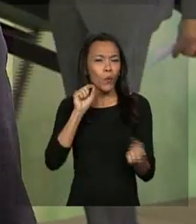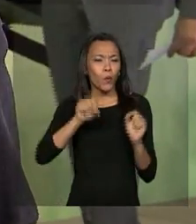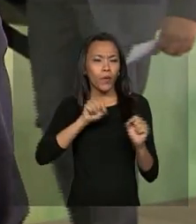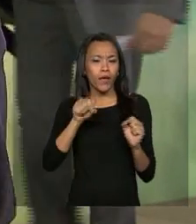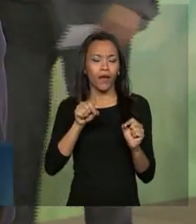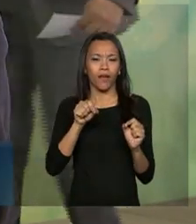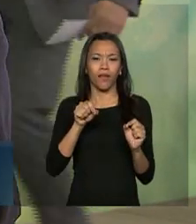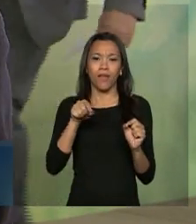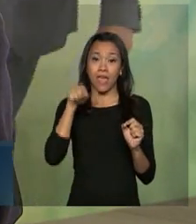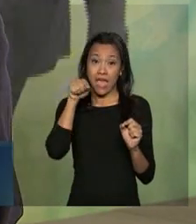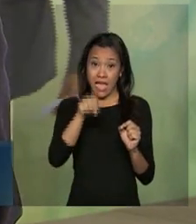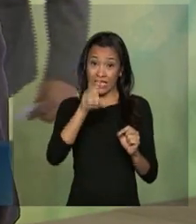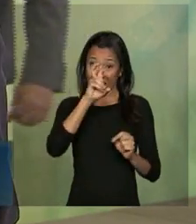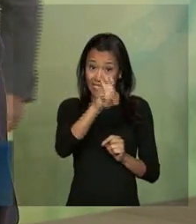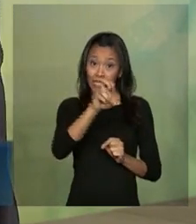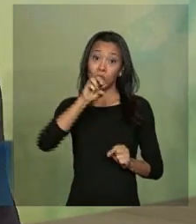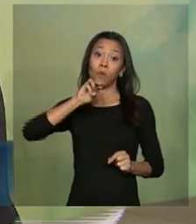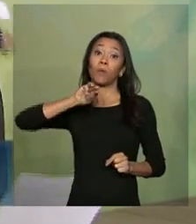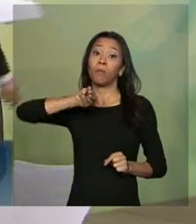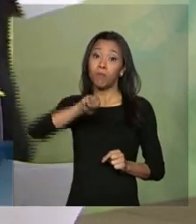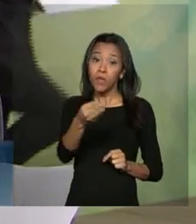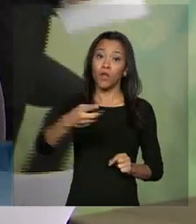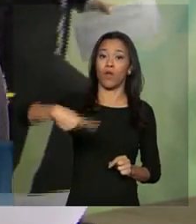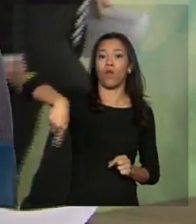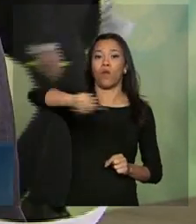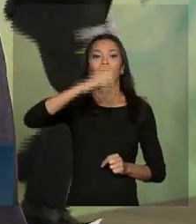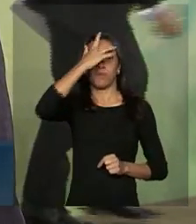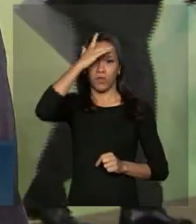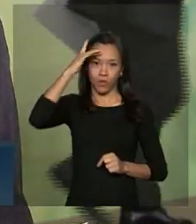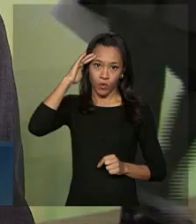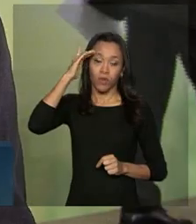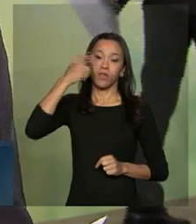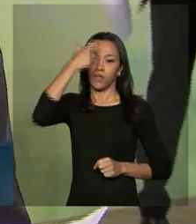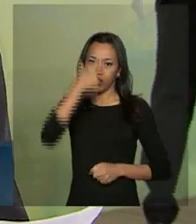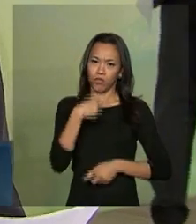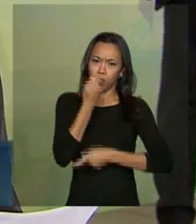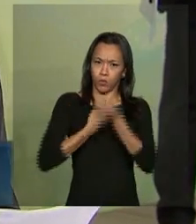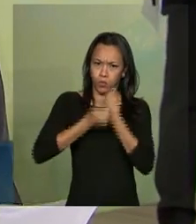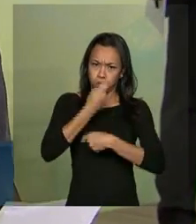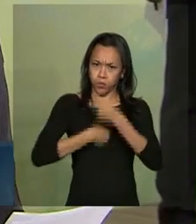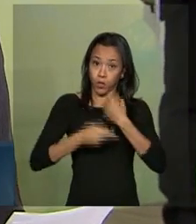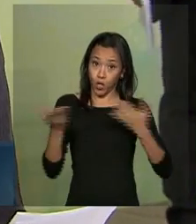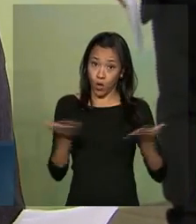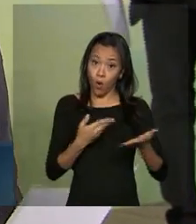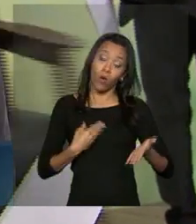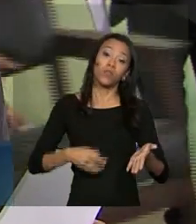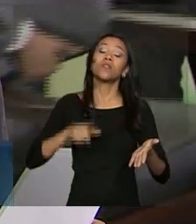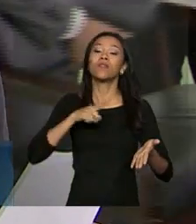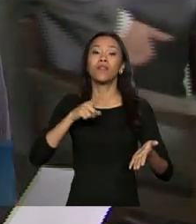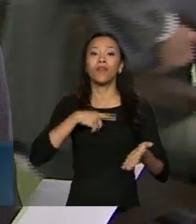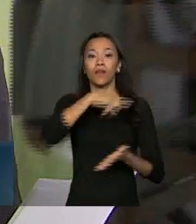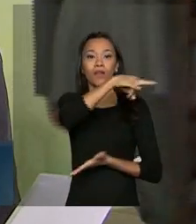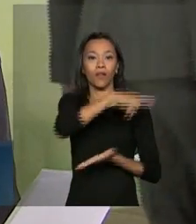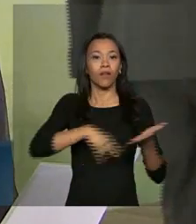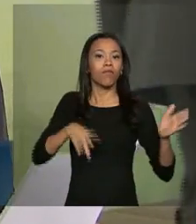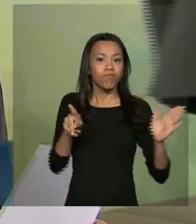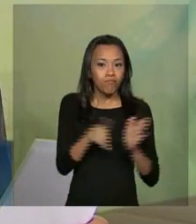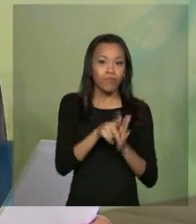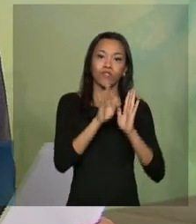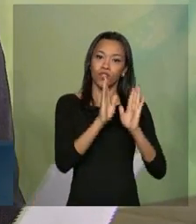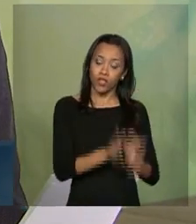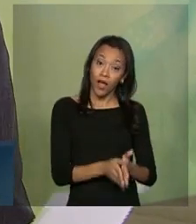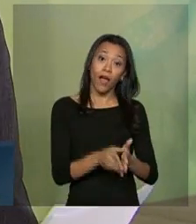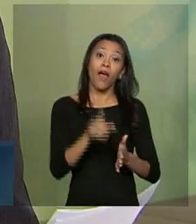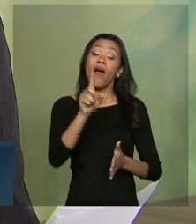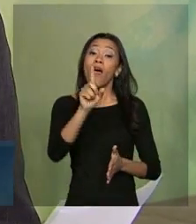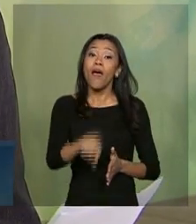Olha só, esses 5 milhões de microempreendedores individuais formalizados significa uma população equivalente a